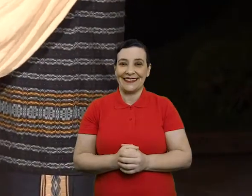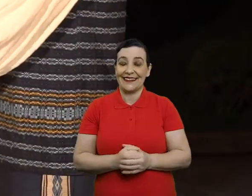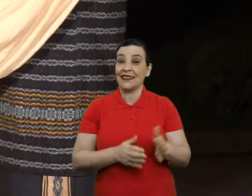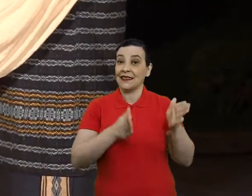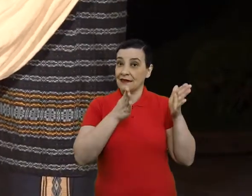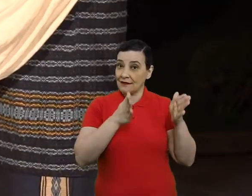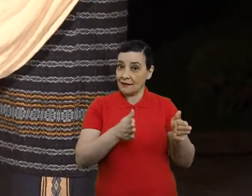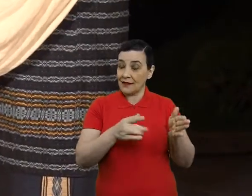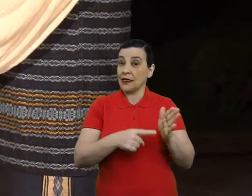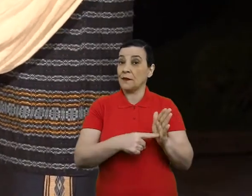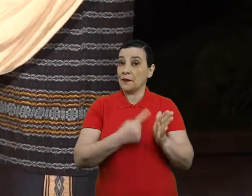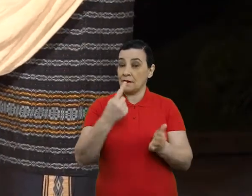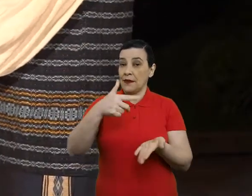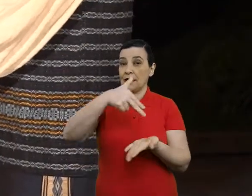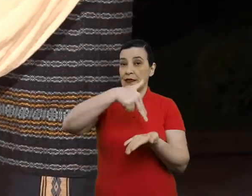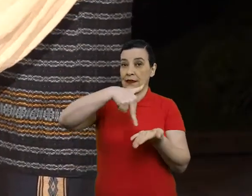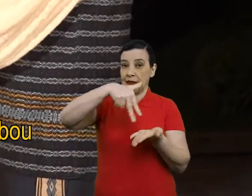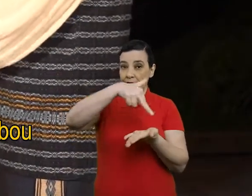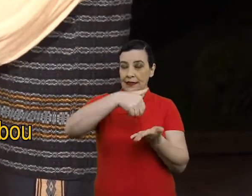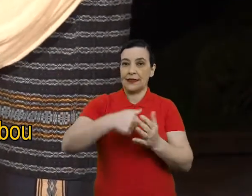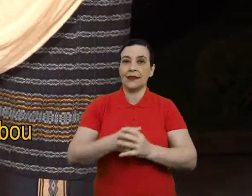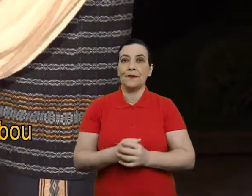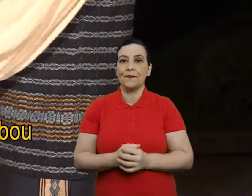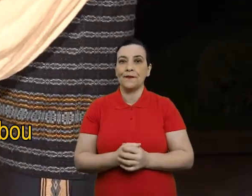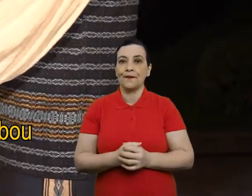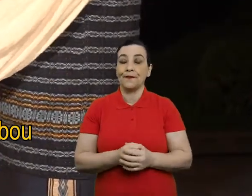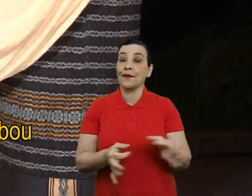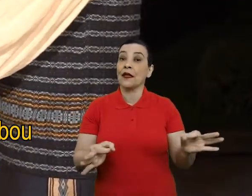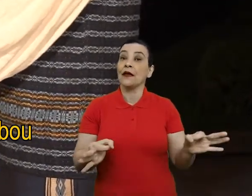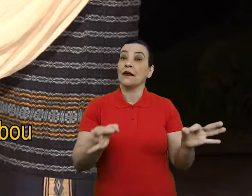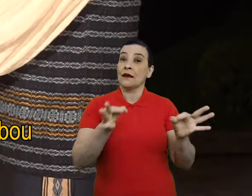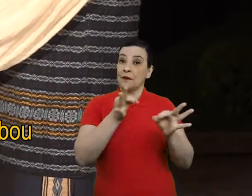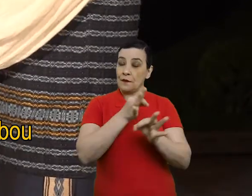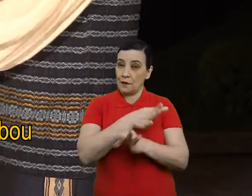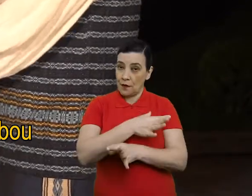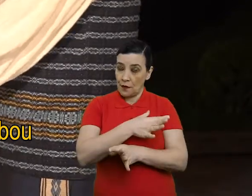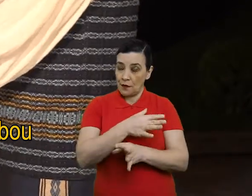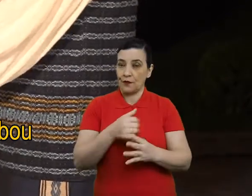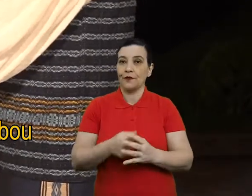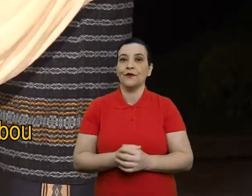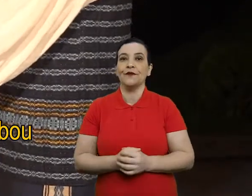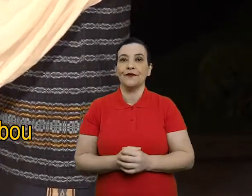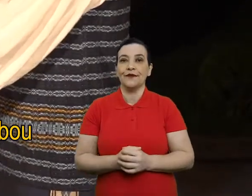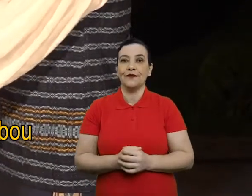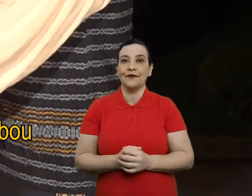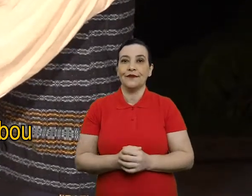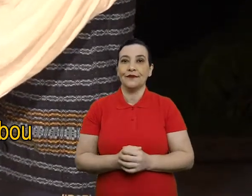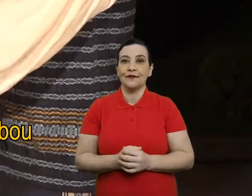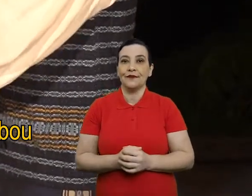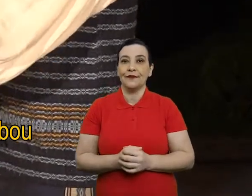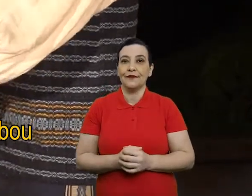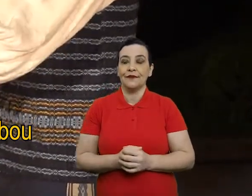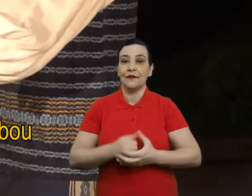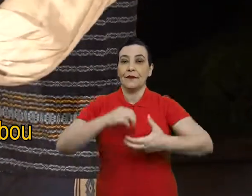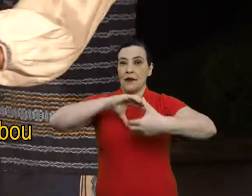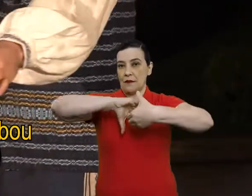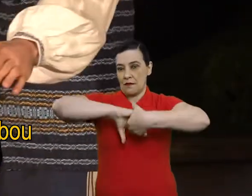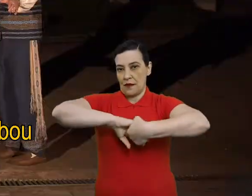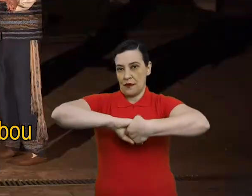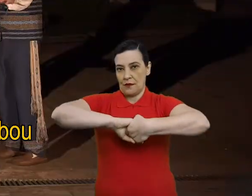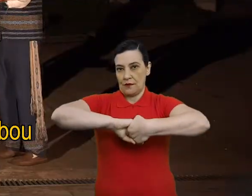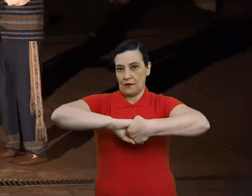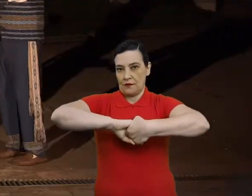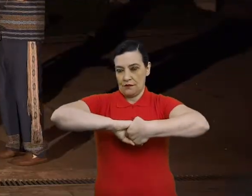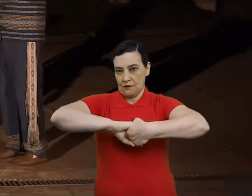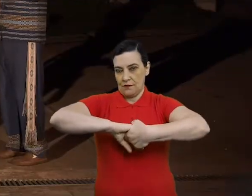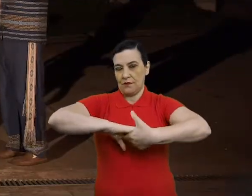Essa é a primeira sequência que a gente faz na dança. Depois dessa figura que a gente acabou de fazer, solta a mão do